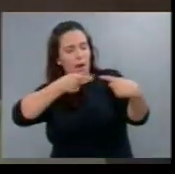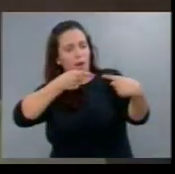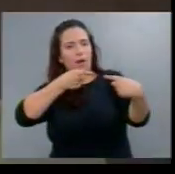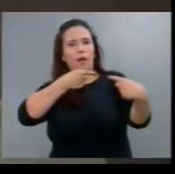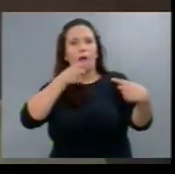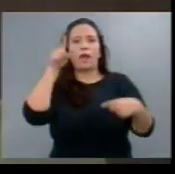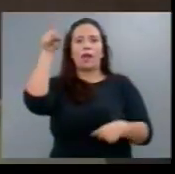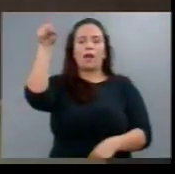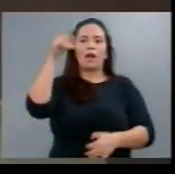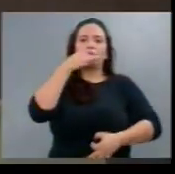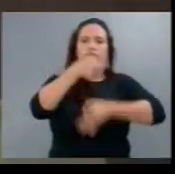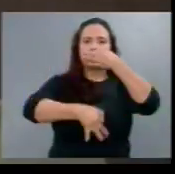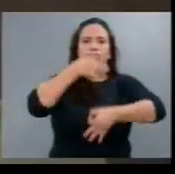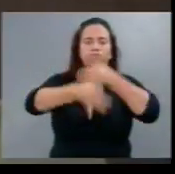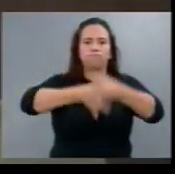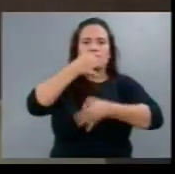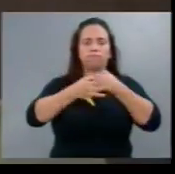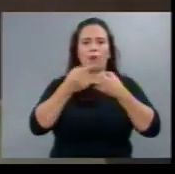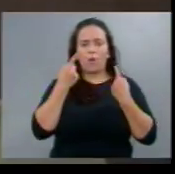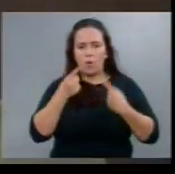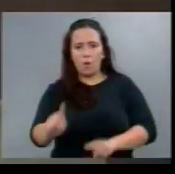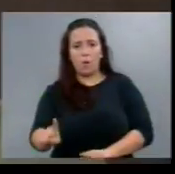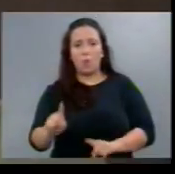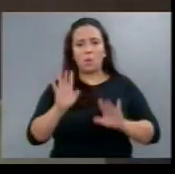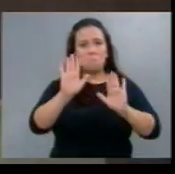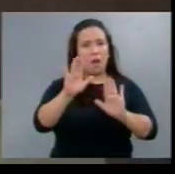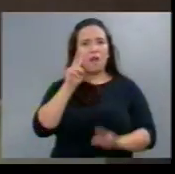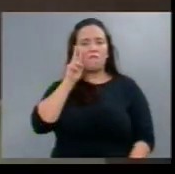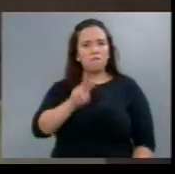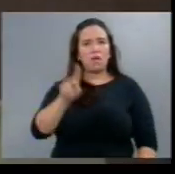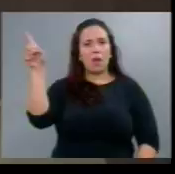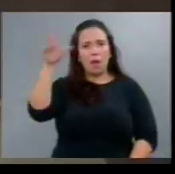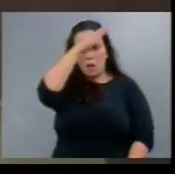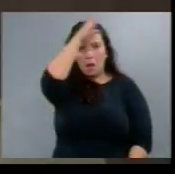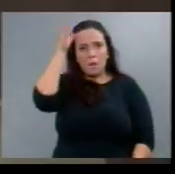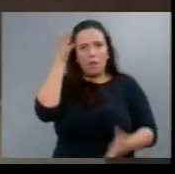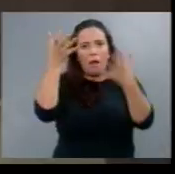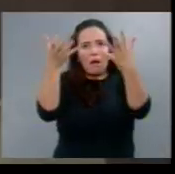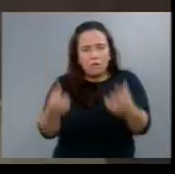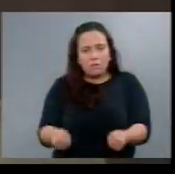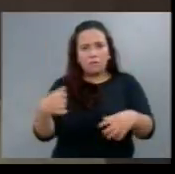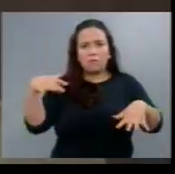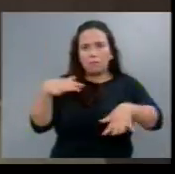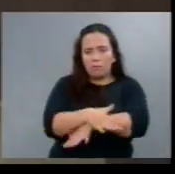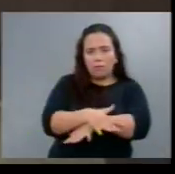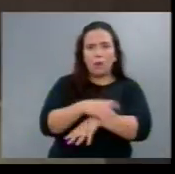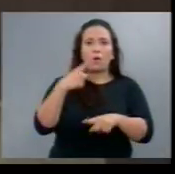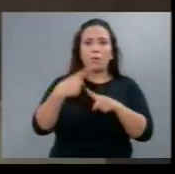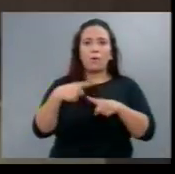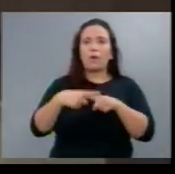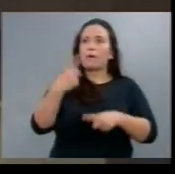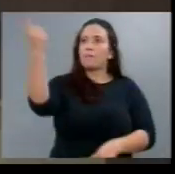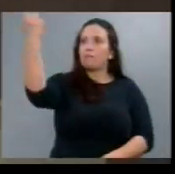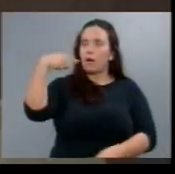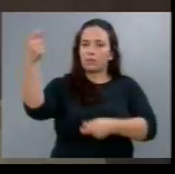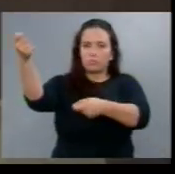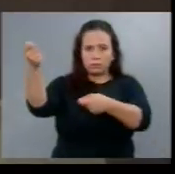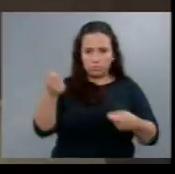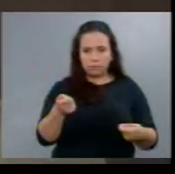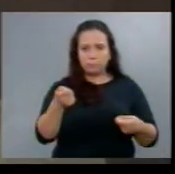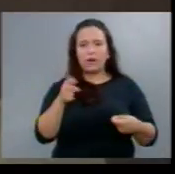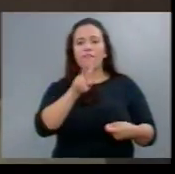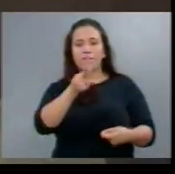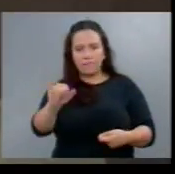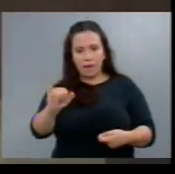medidas ultra-neoliberais. Mas vejo que não, porque chega um pacote de concessões, virá